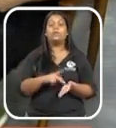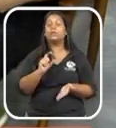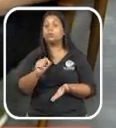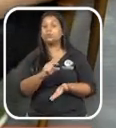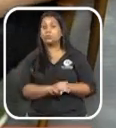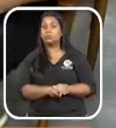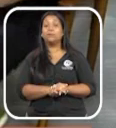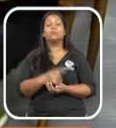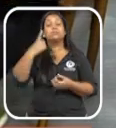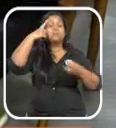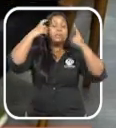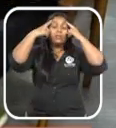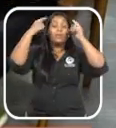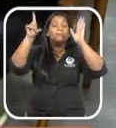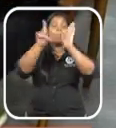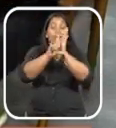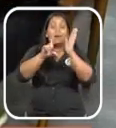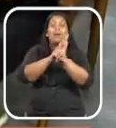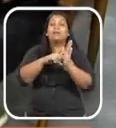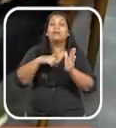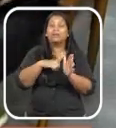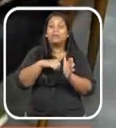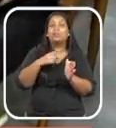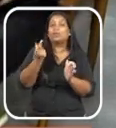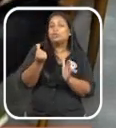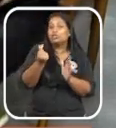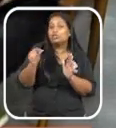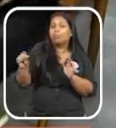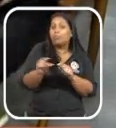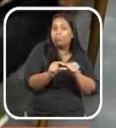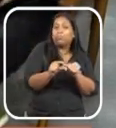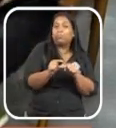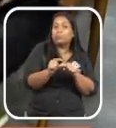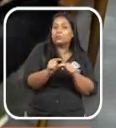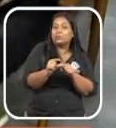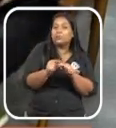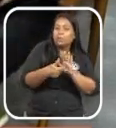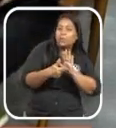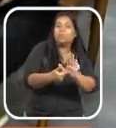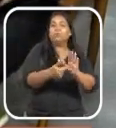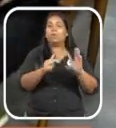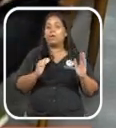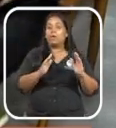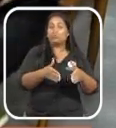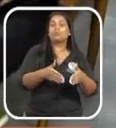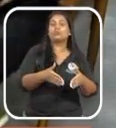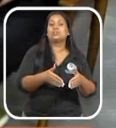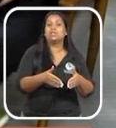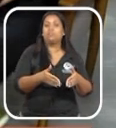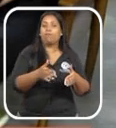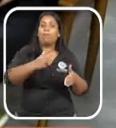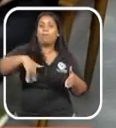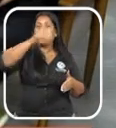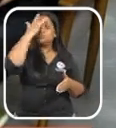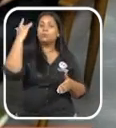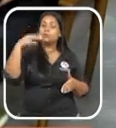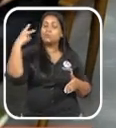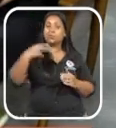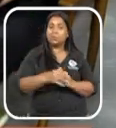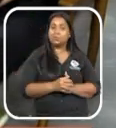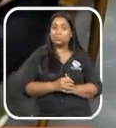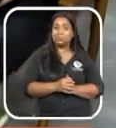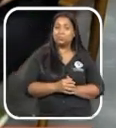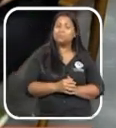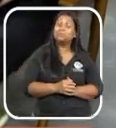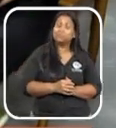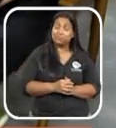parte do orçamento de ser indicação Perfeito. Exclusiva dos parlamentares. Aí foi aprovado o impositivo